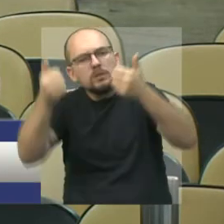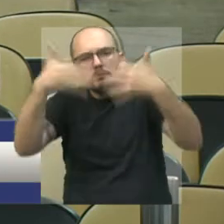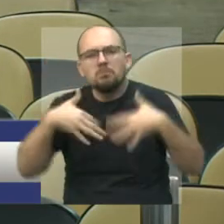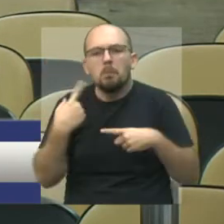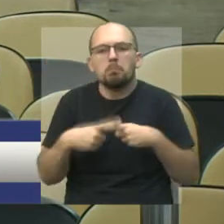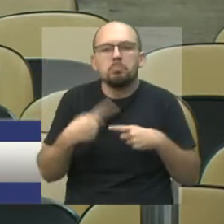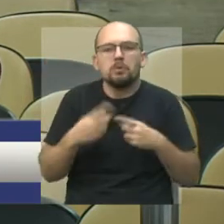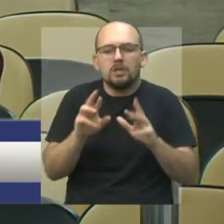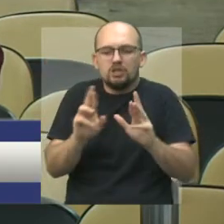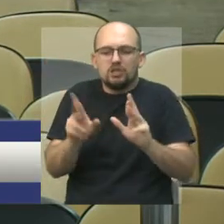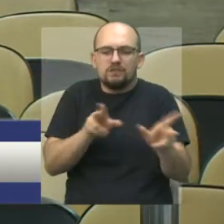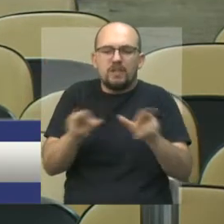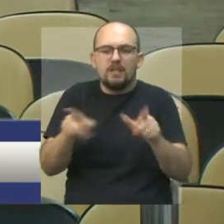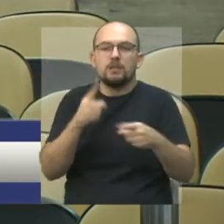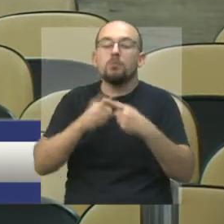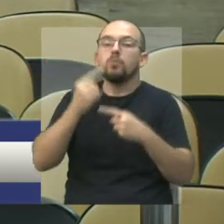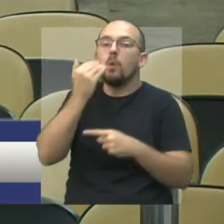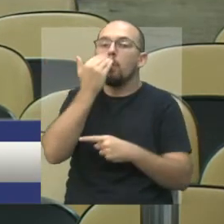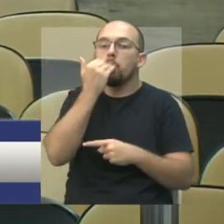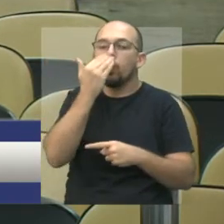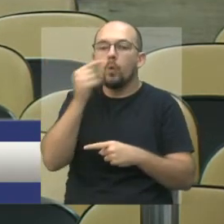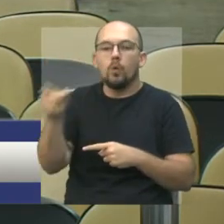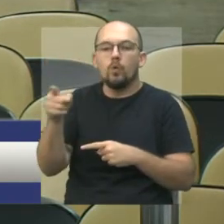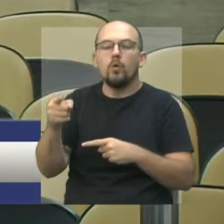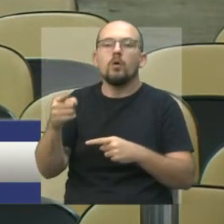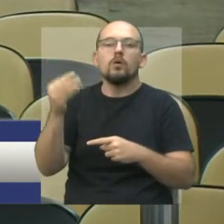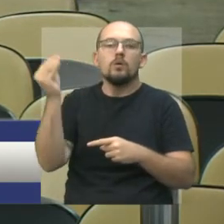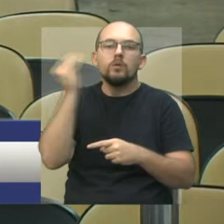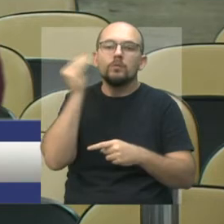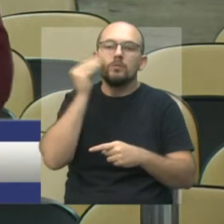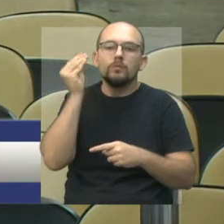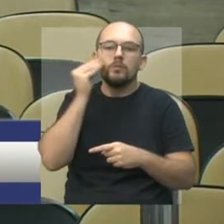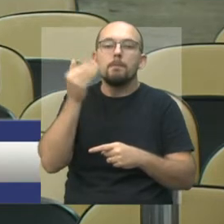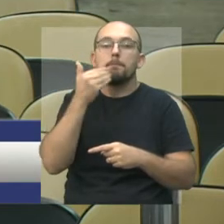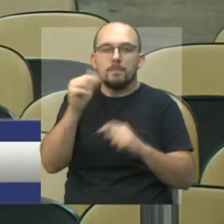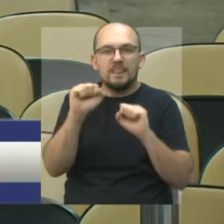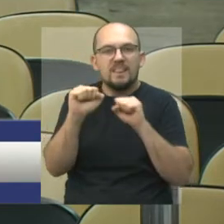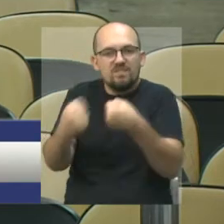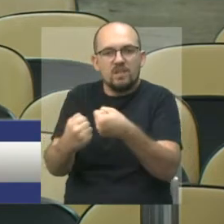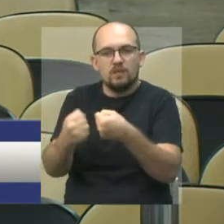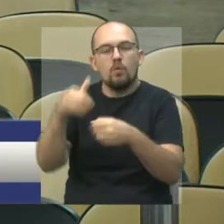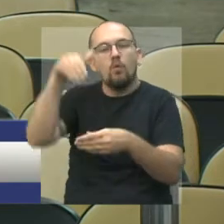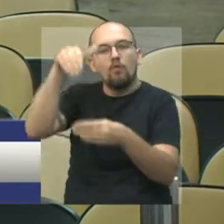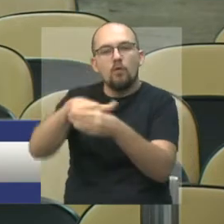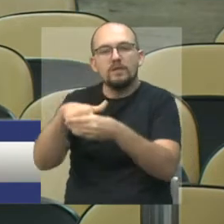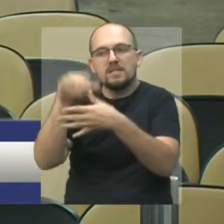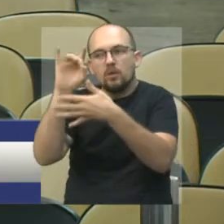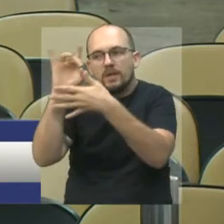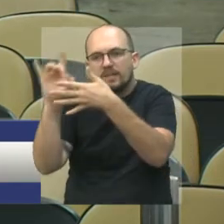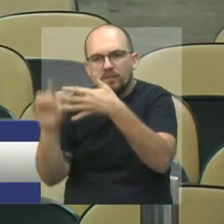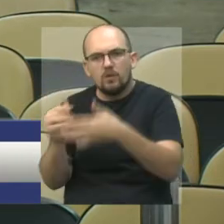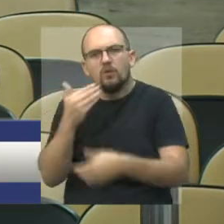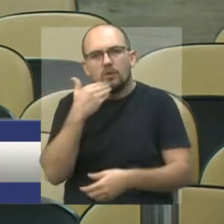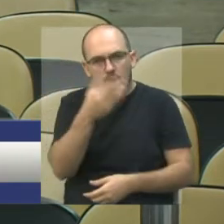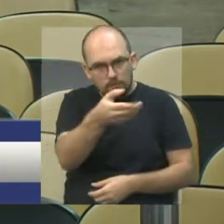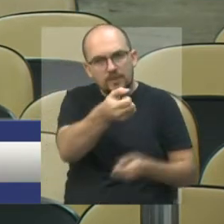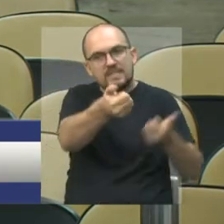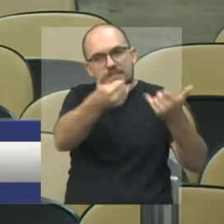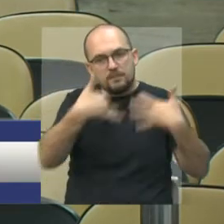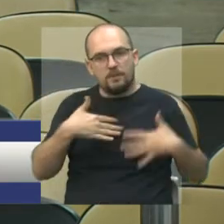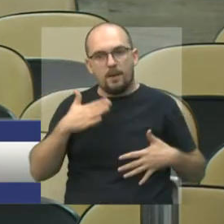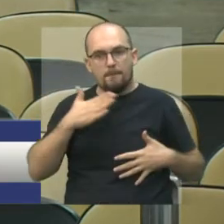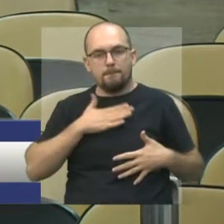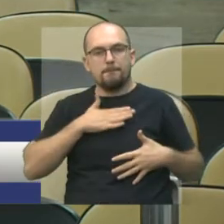vereador Borgo quis aqui, né, defendeu a votação individual. Então, eu queria que o senhor explicasse para